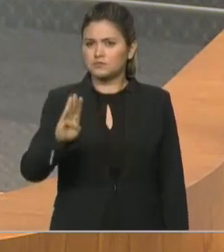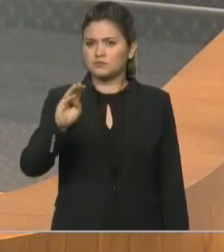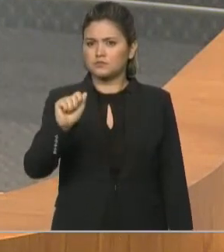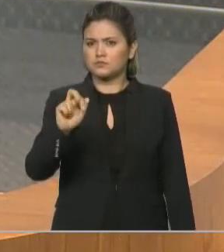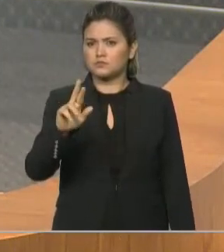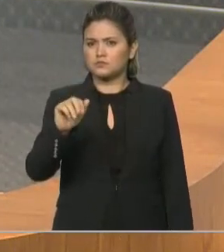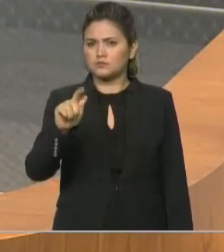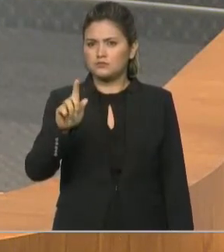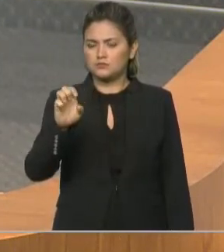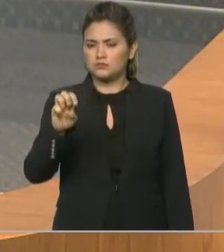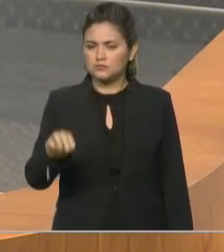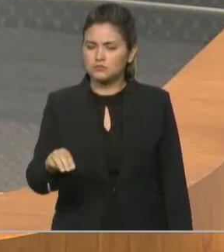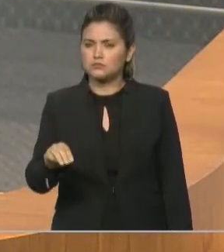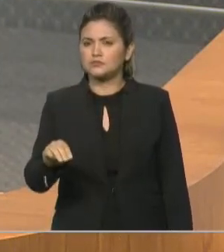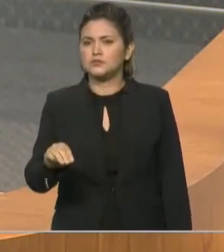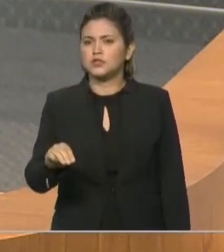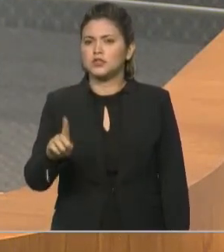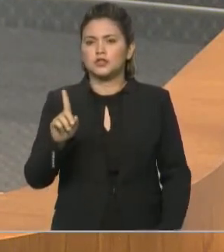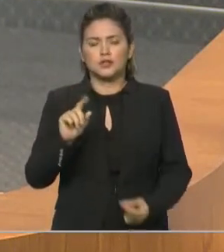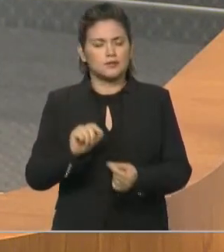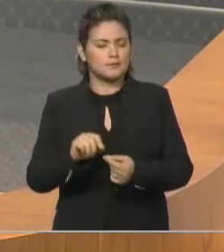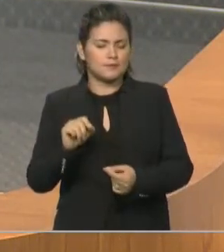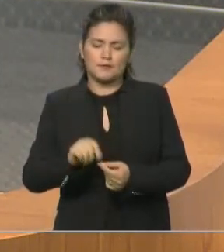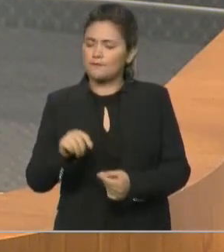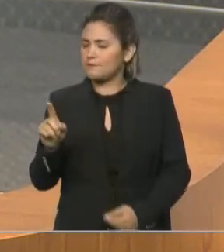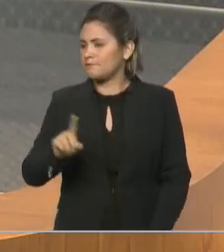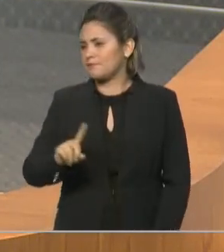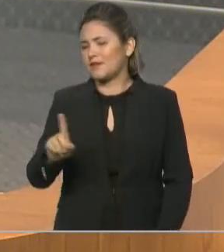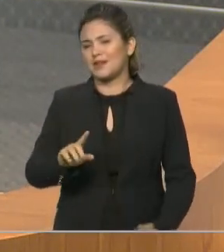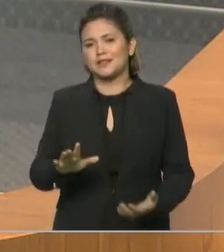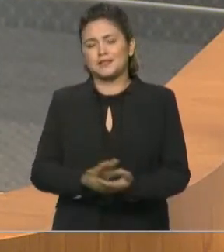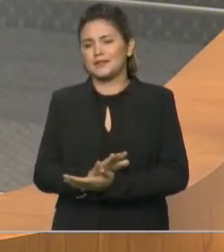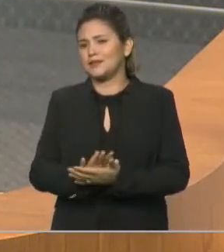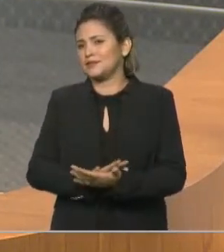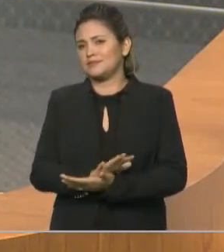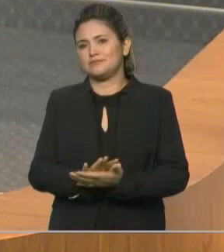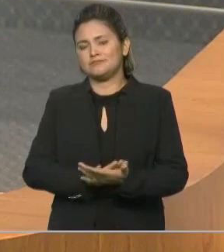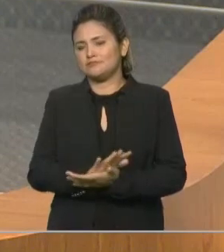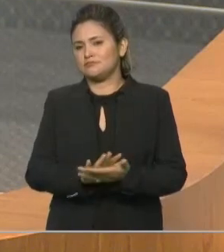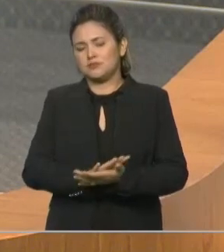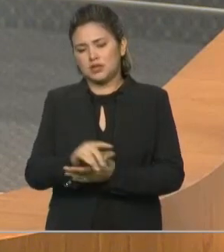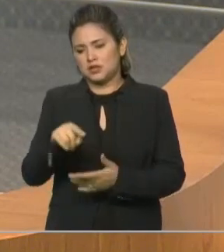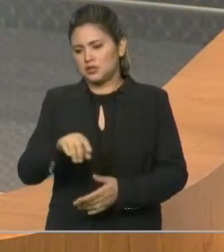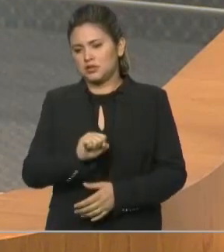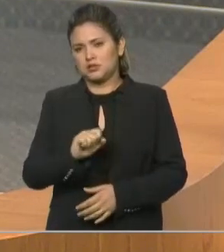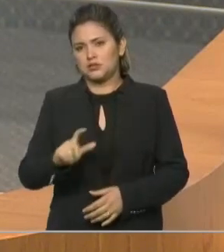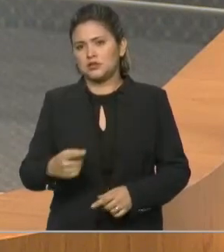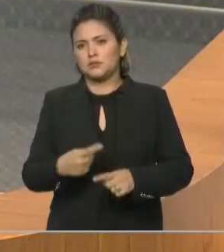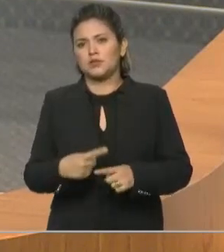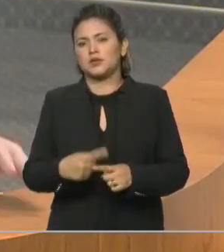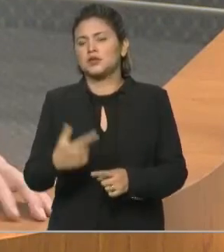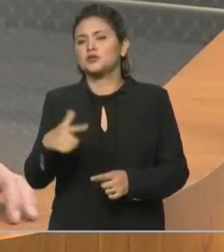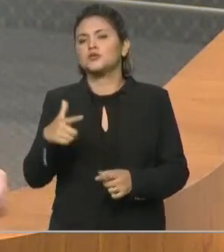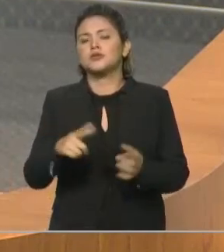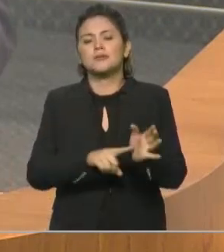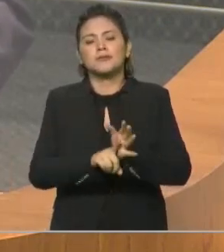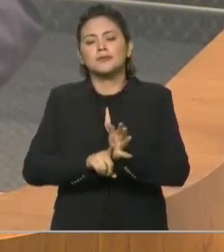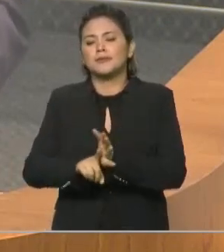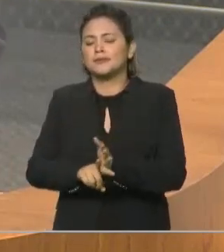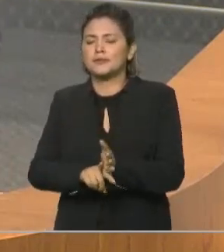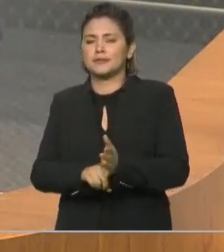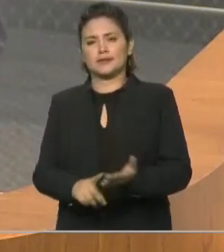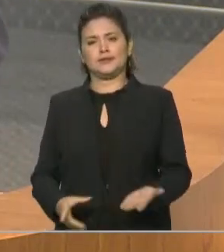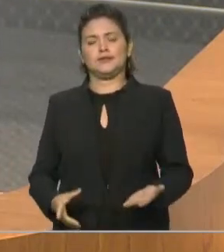barragem deixem de fazer qualquer ação aqui em São Luís, porque não tem estudos técnicos em relação a isso. Ao